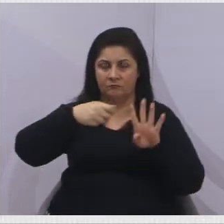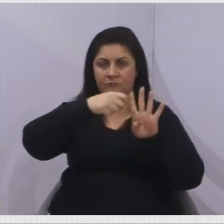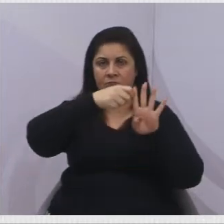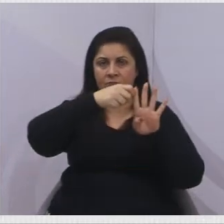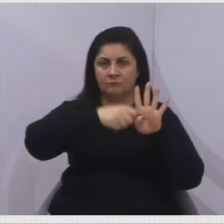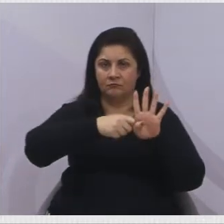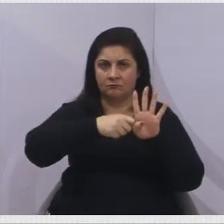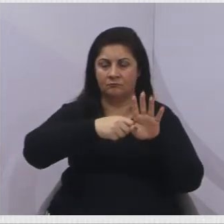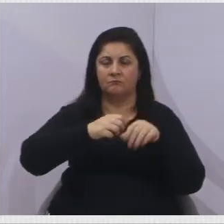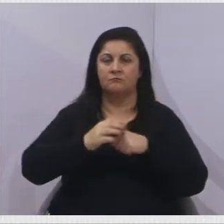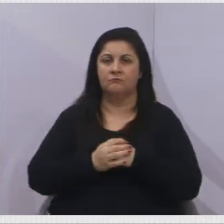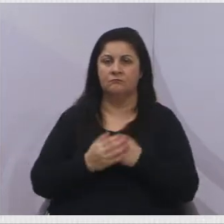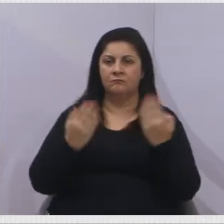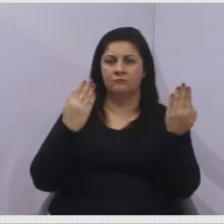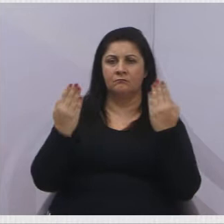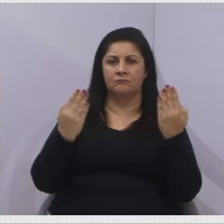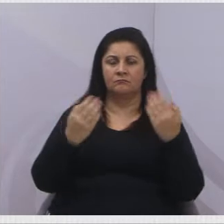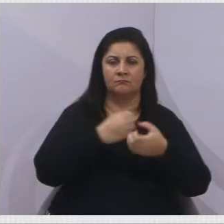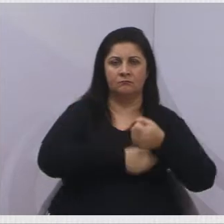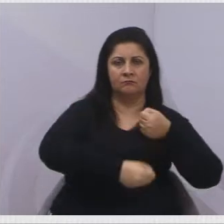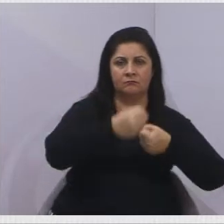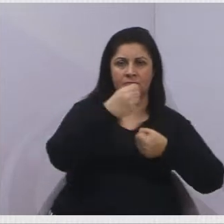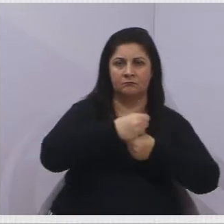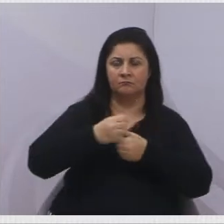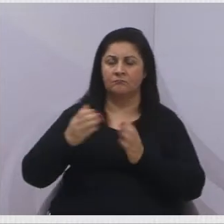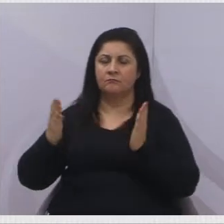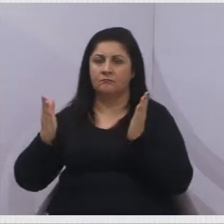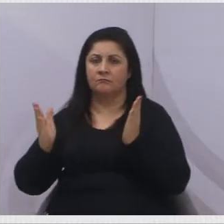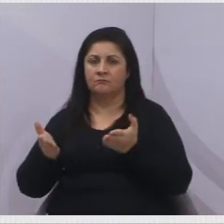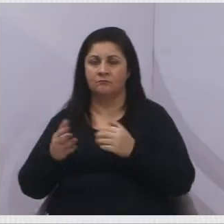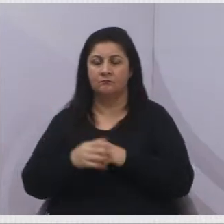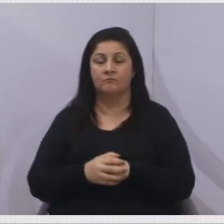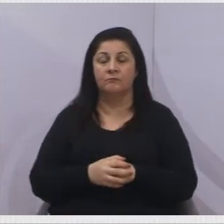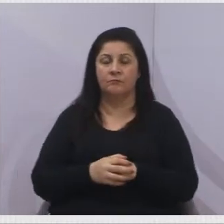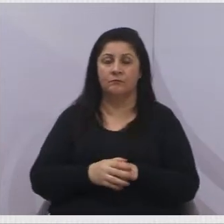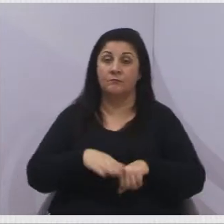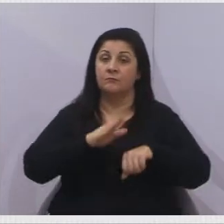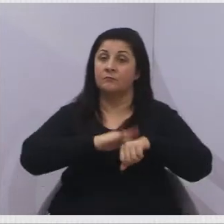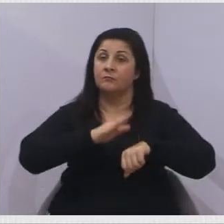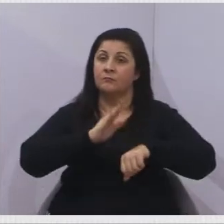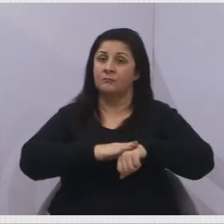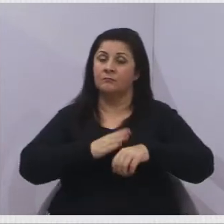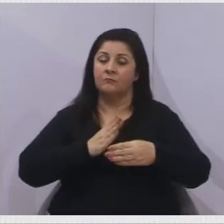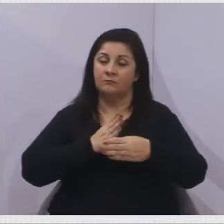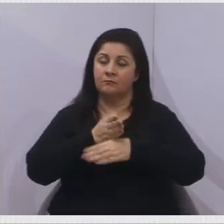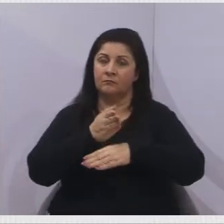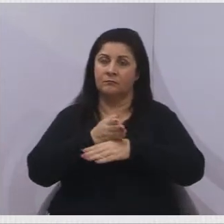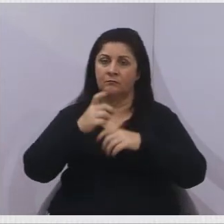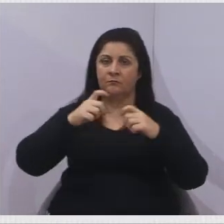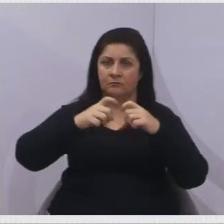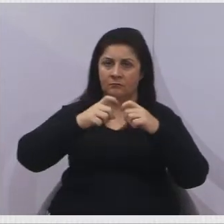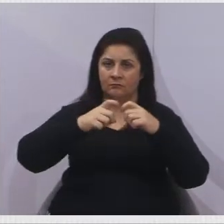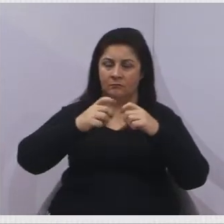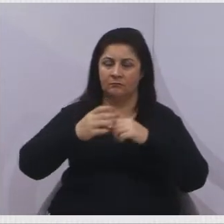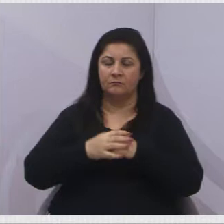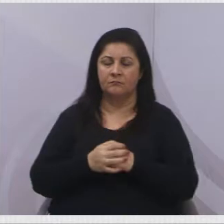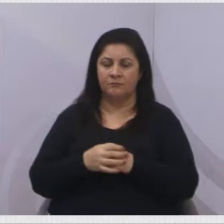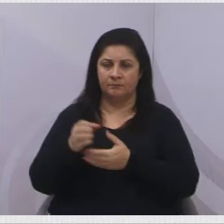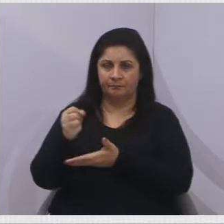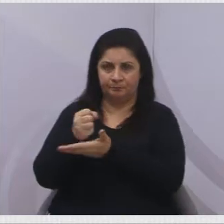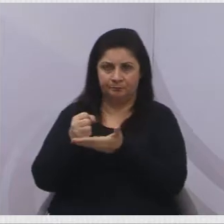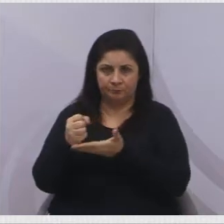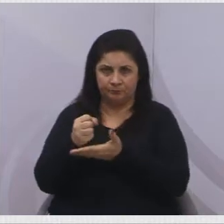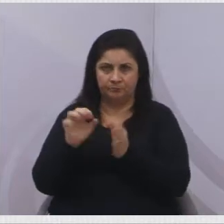e 2021. Nós tivemos um aumento na produção de consultas médicas na atenção